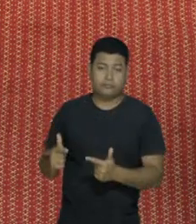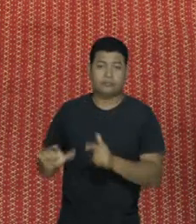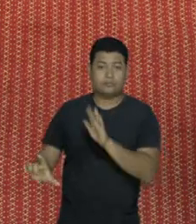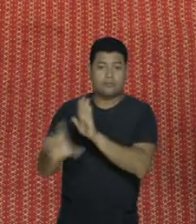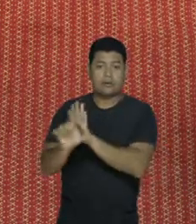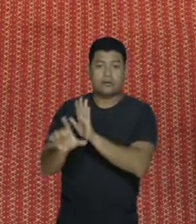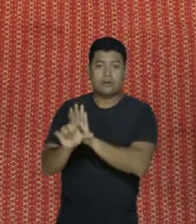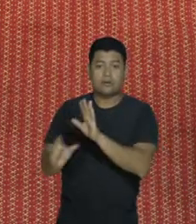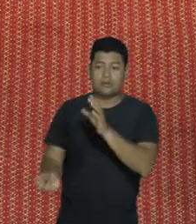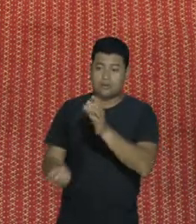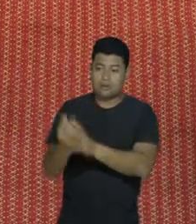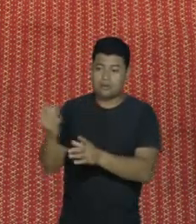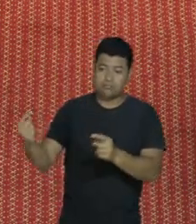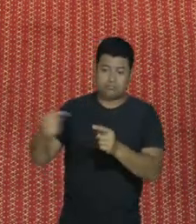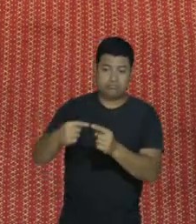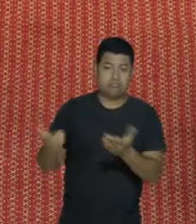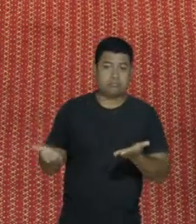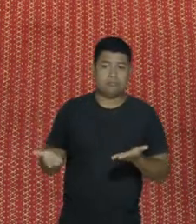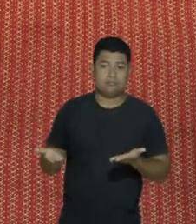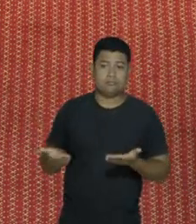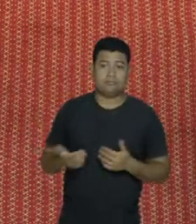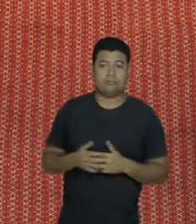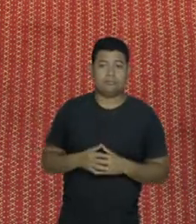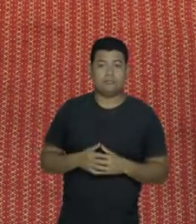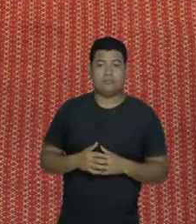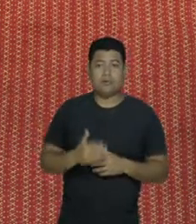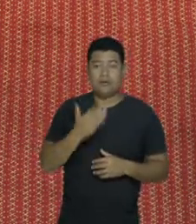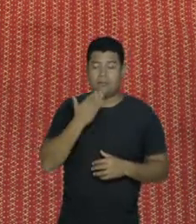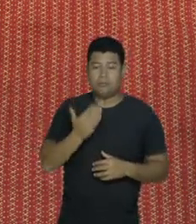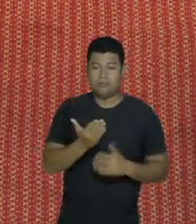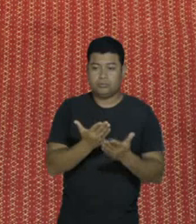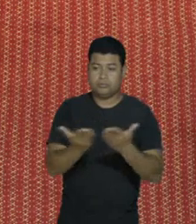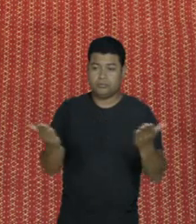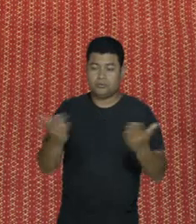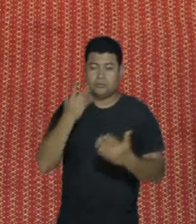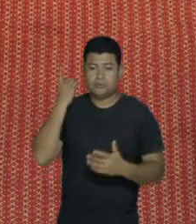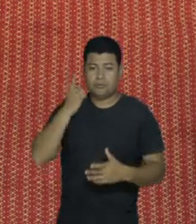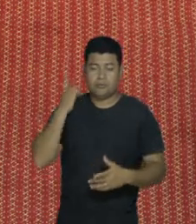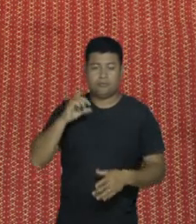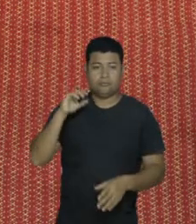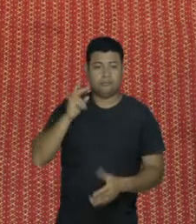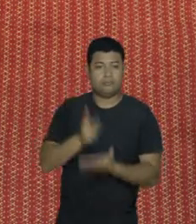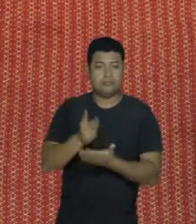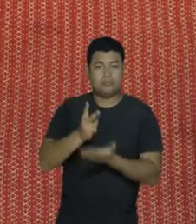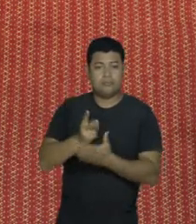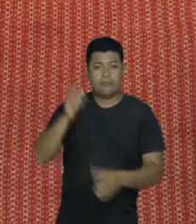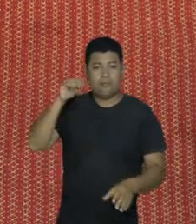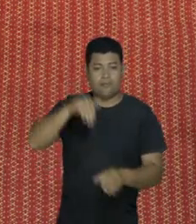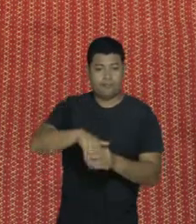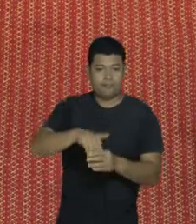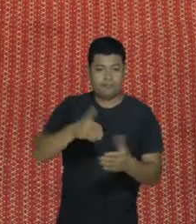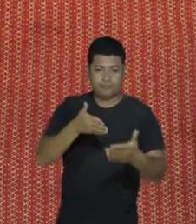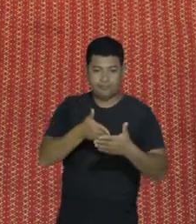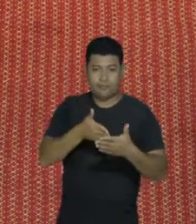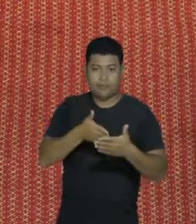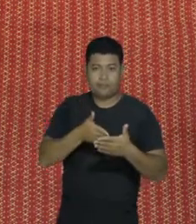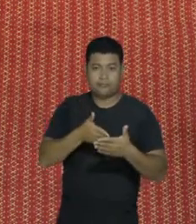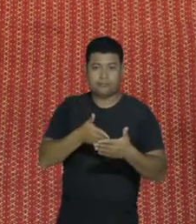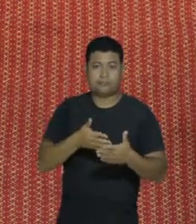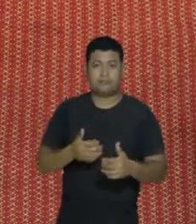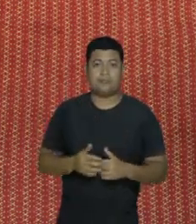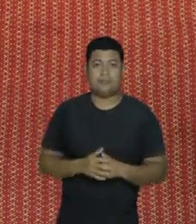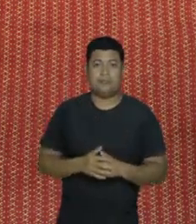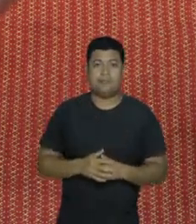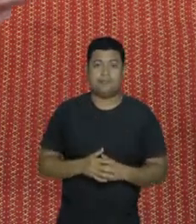dentro do presídio. Então, eu peço aos nobres que seja mantido o veto, justamente para não conflitar o projeto, a lei que já